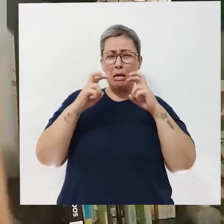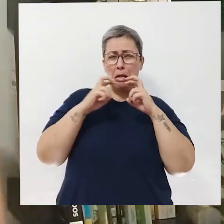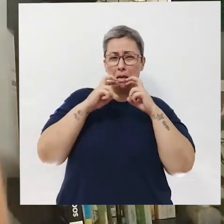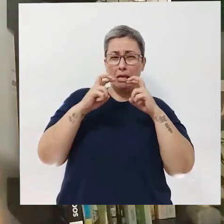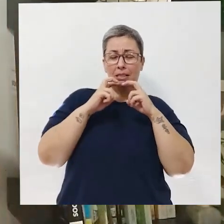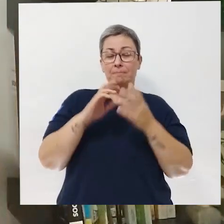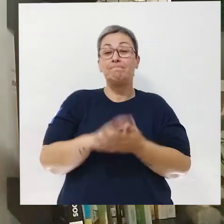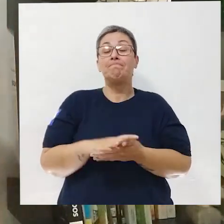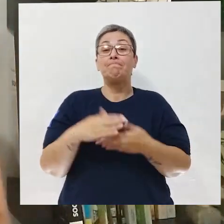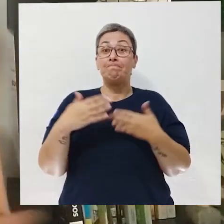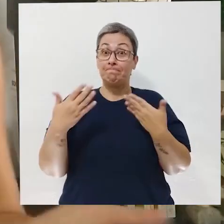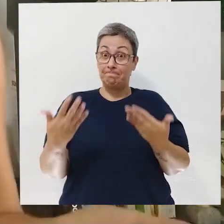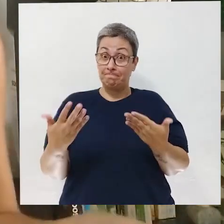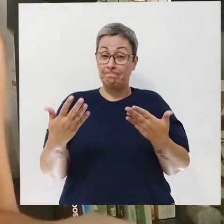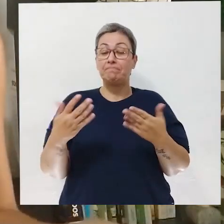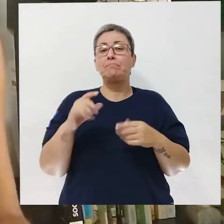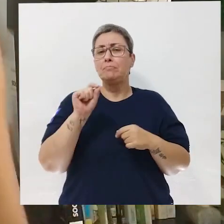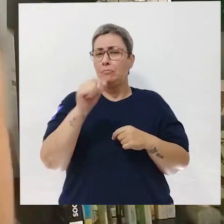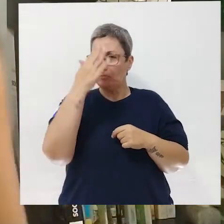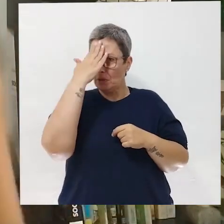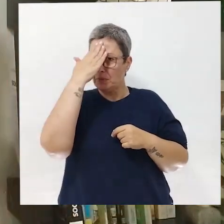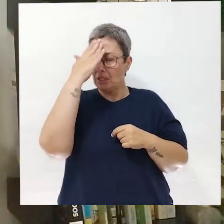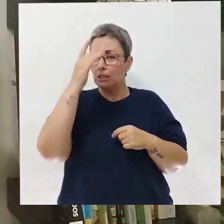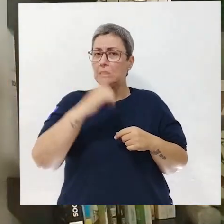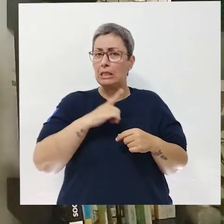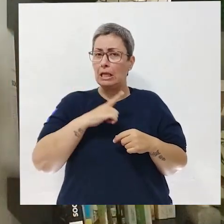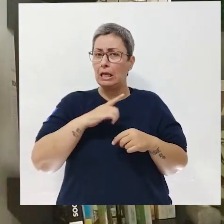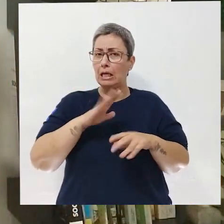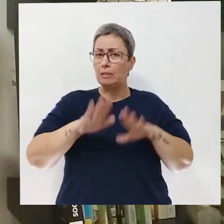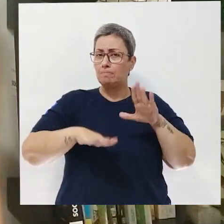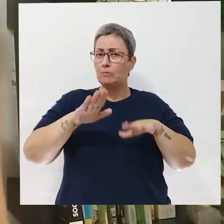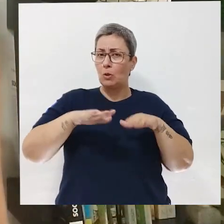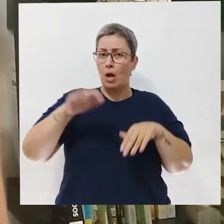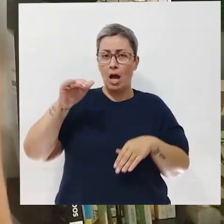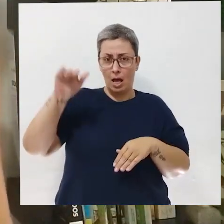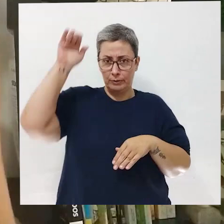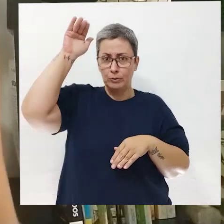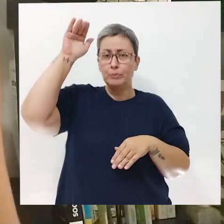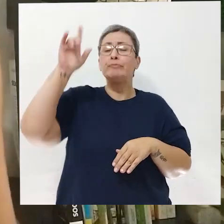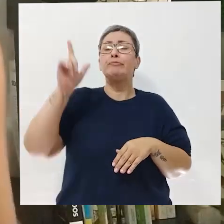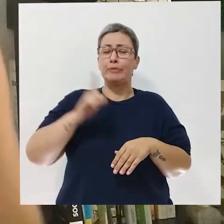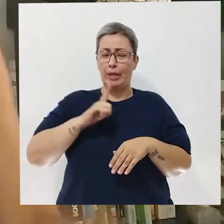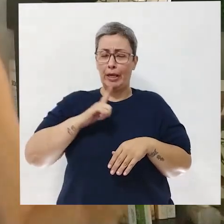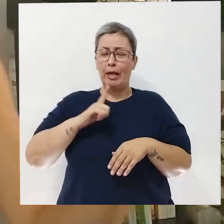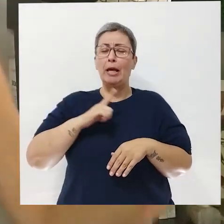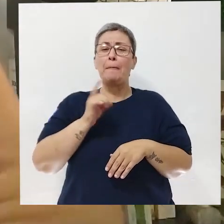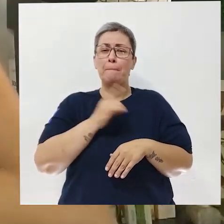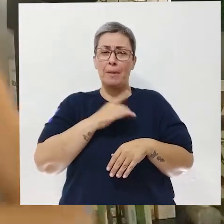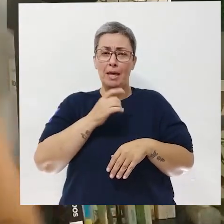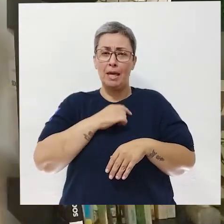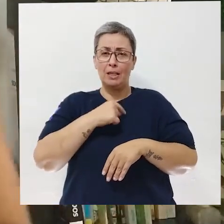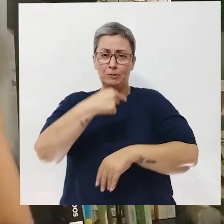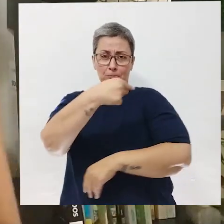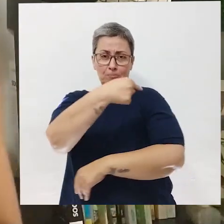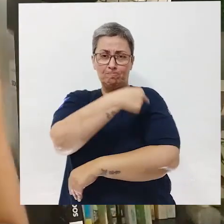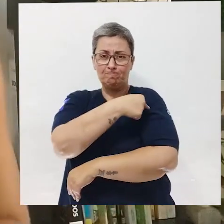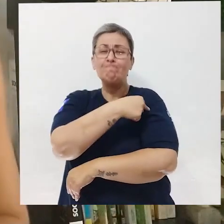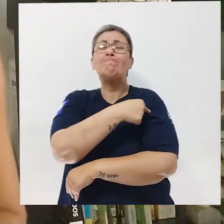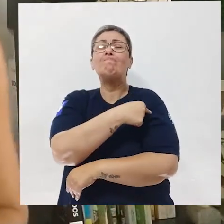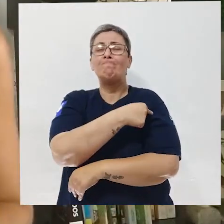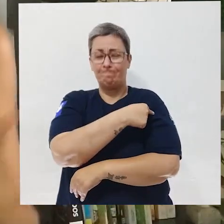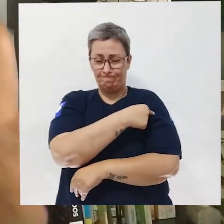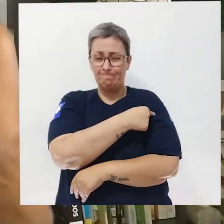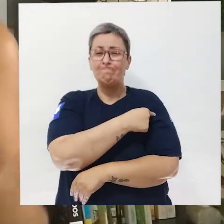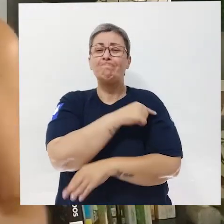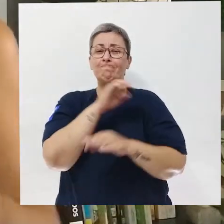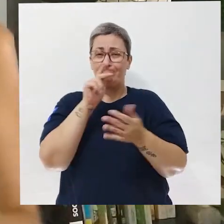etc. Mas você sabia que existem muitos adultos que também têm medo de agulha, têm medo de injeção? É